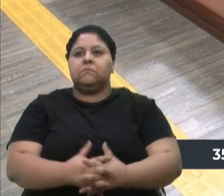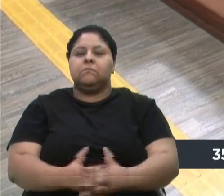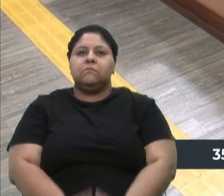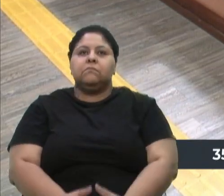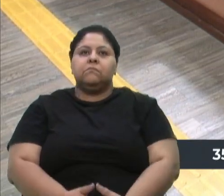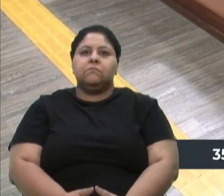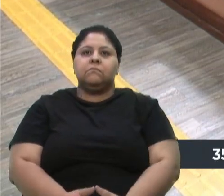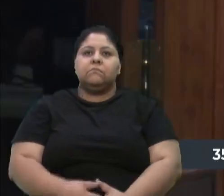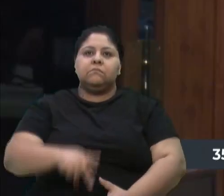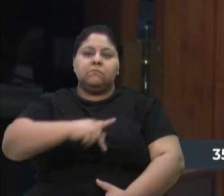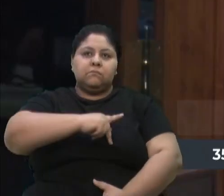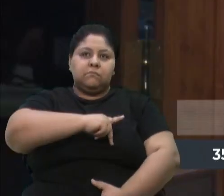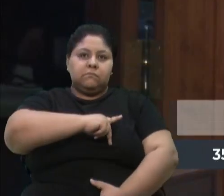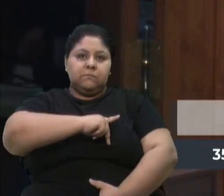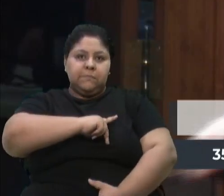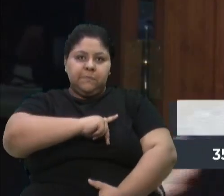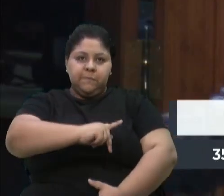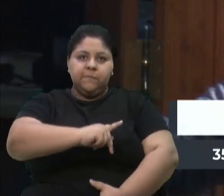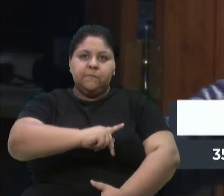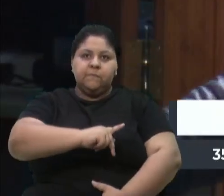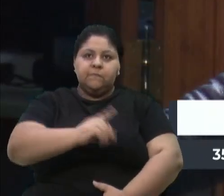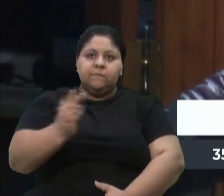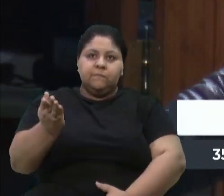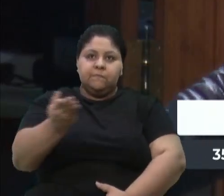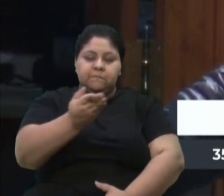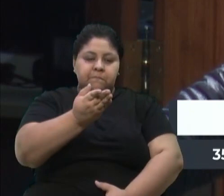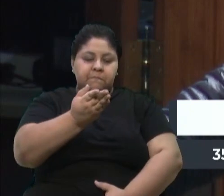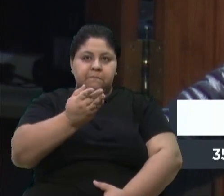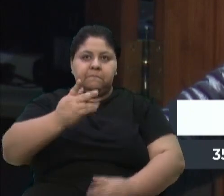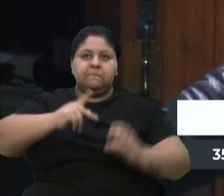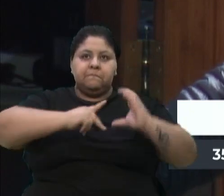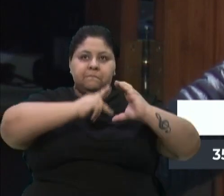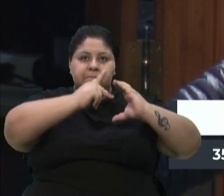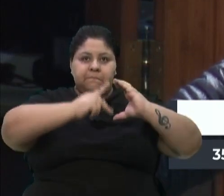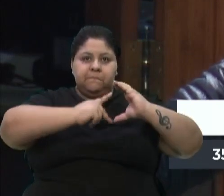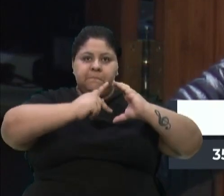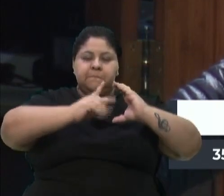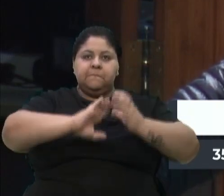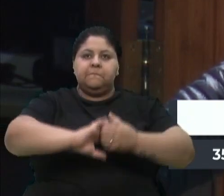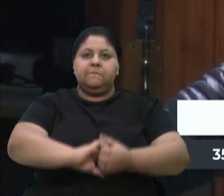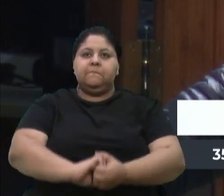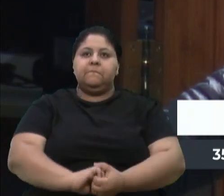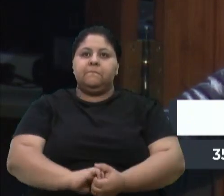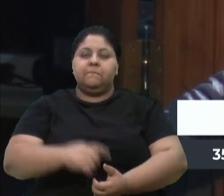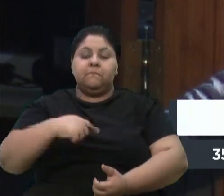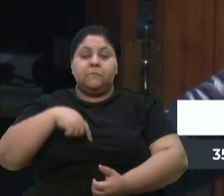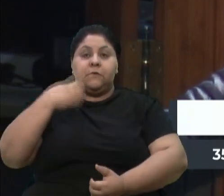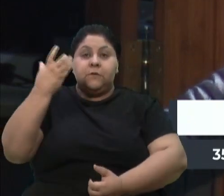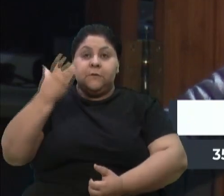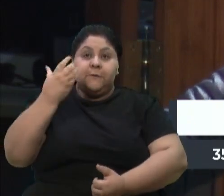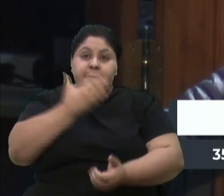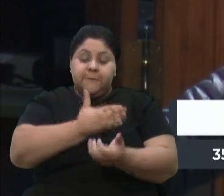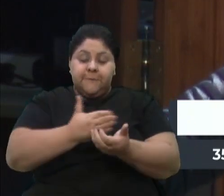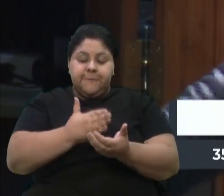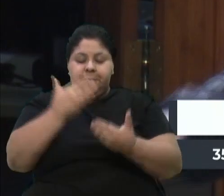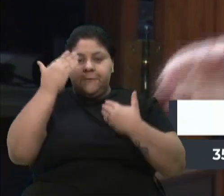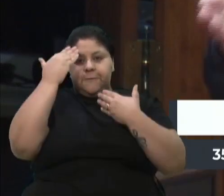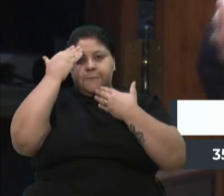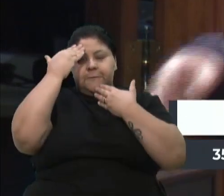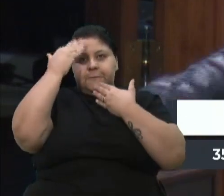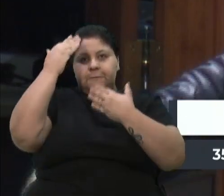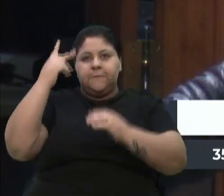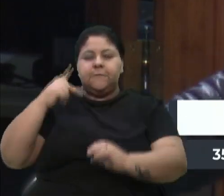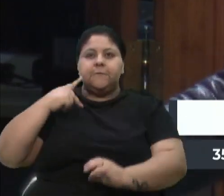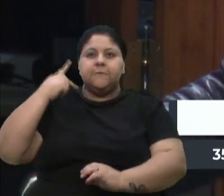Senhor presidente, senhoras vereadoras, senhores vereadores, eu quero inicialmente agradecer ao vereador